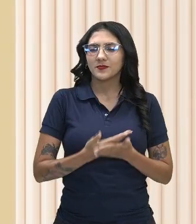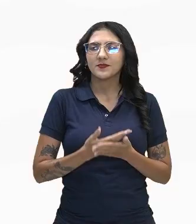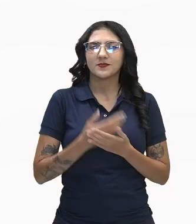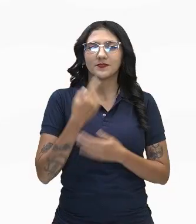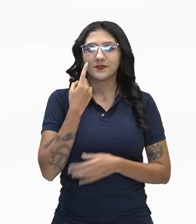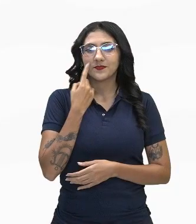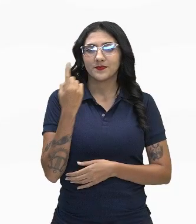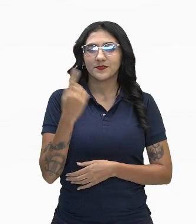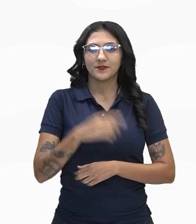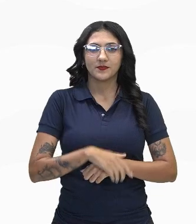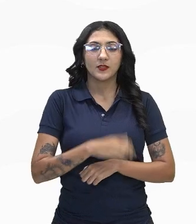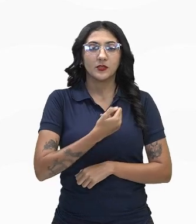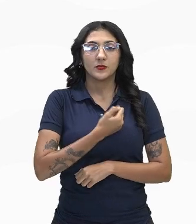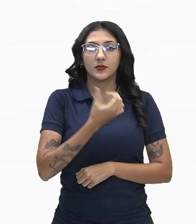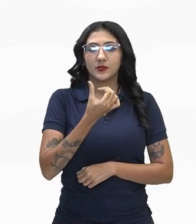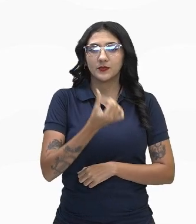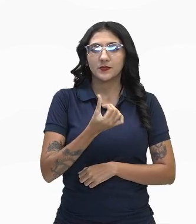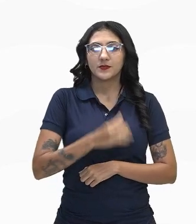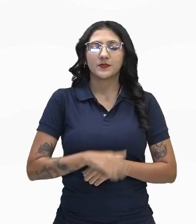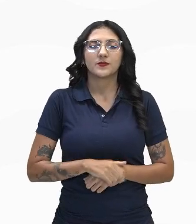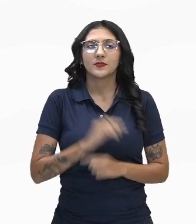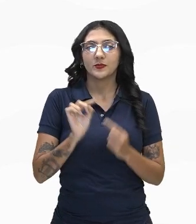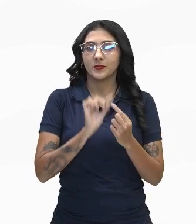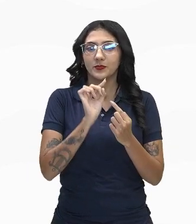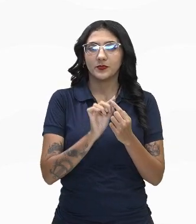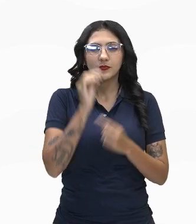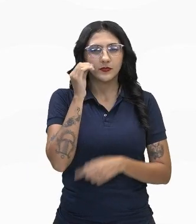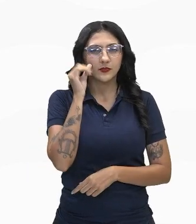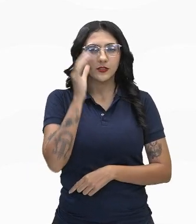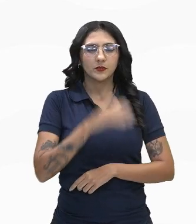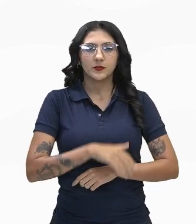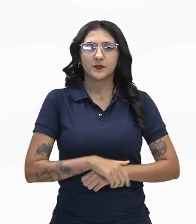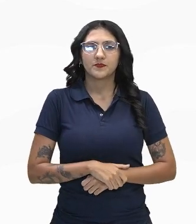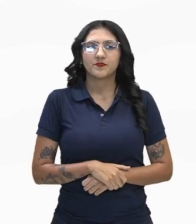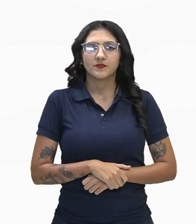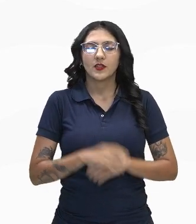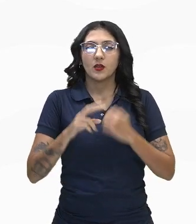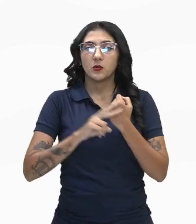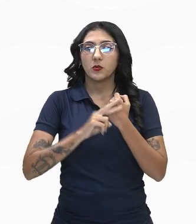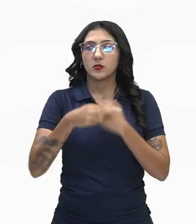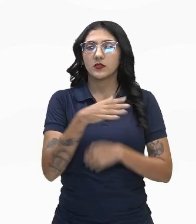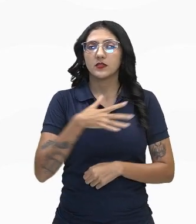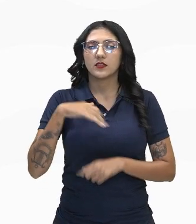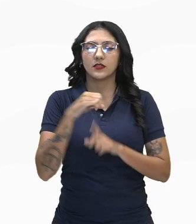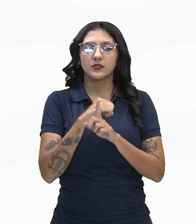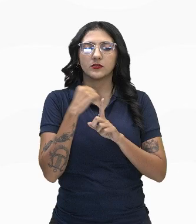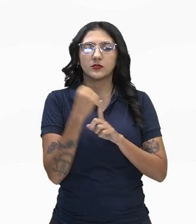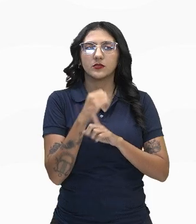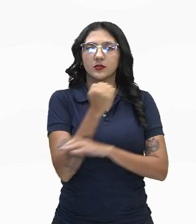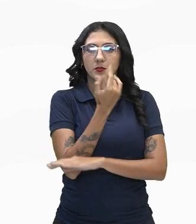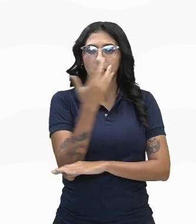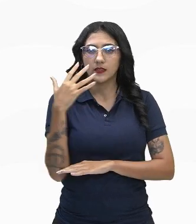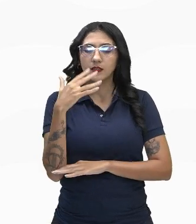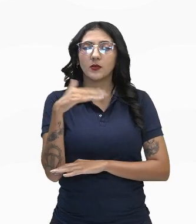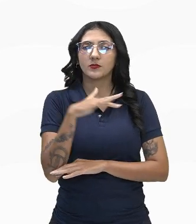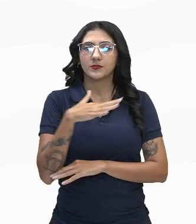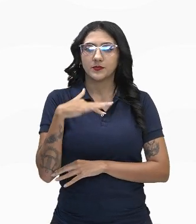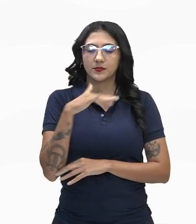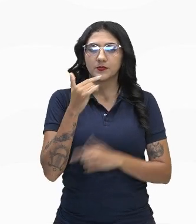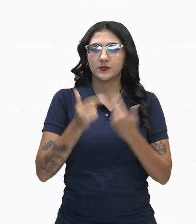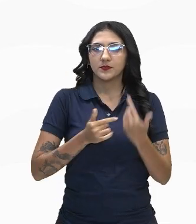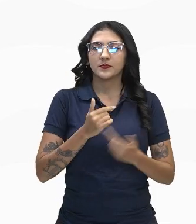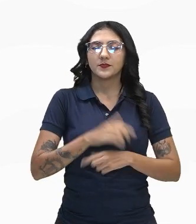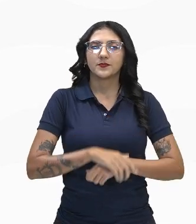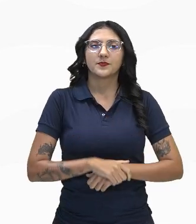aula 6. Na aula 6, gente, o objeto de conhecimento, impactos socioambientais do mundo do